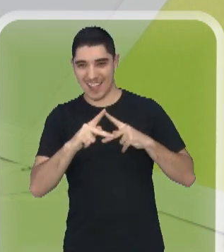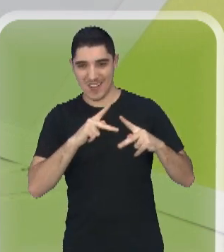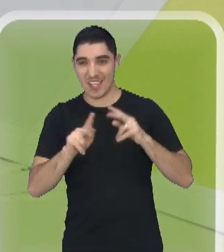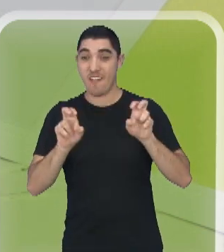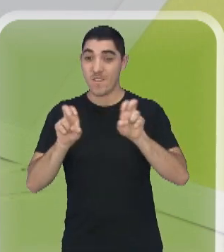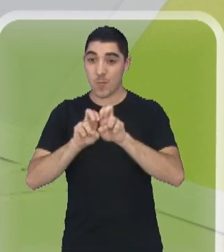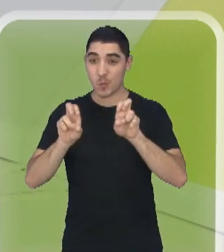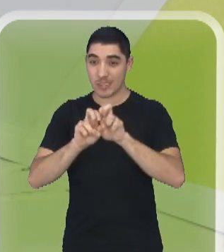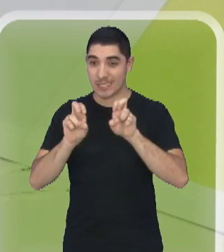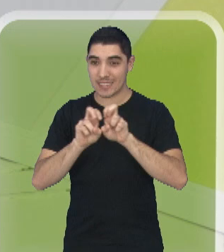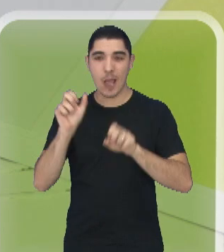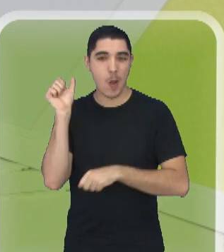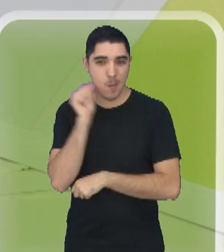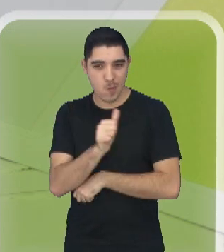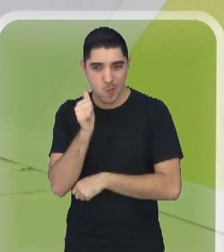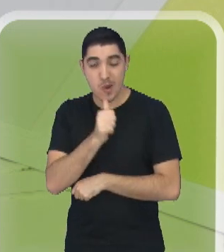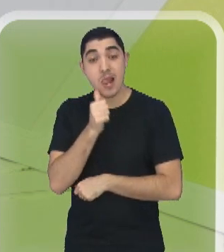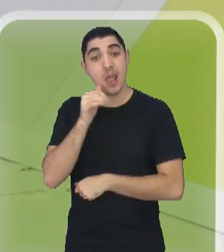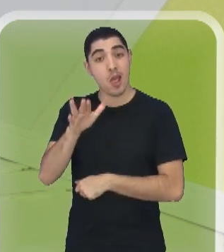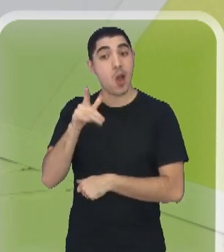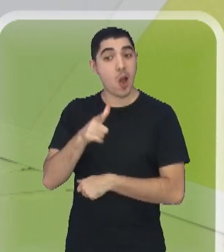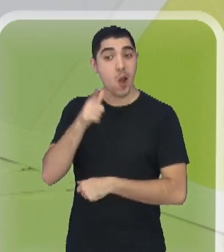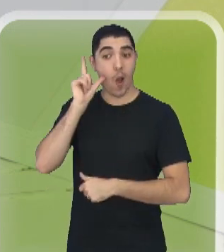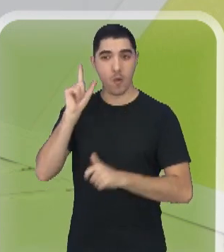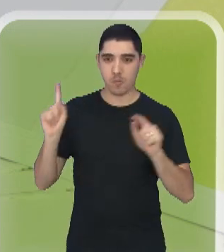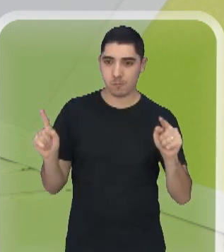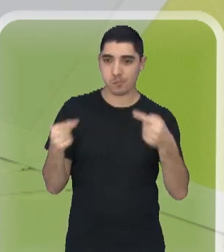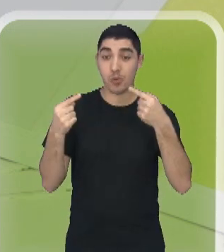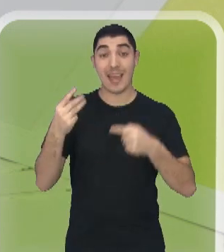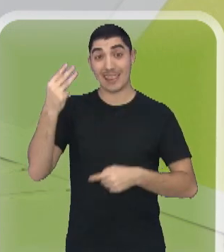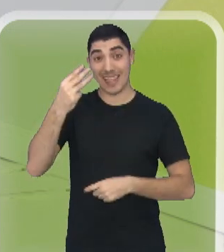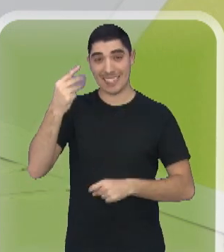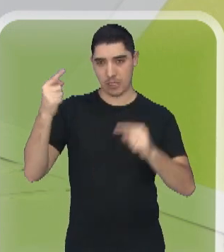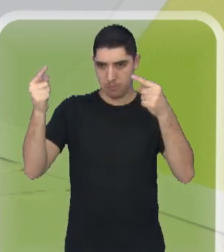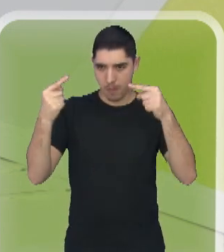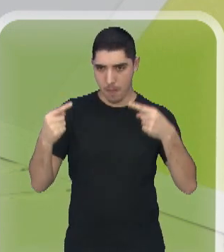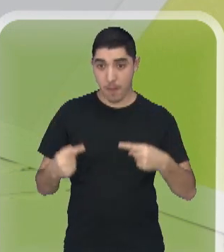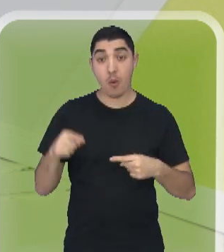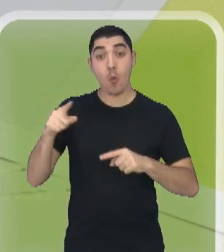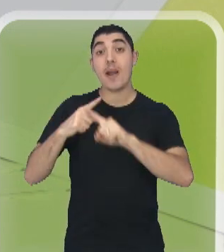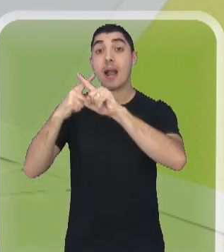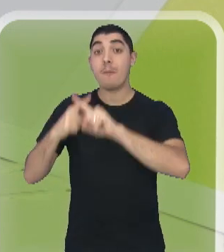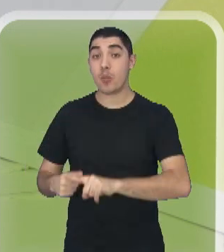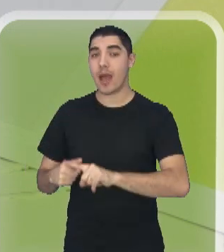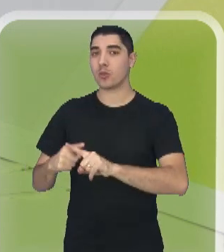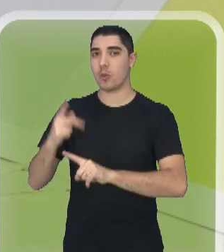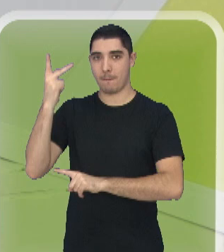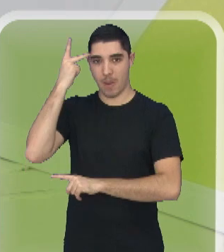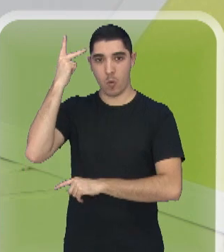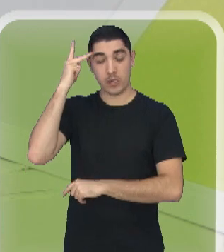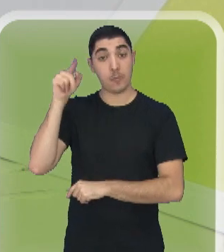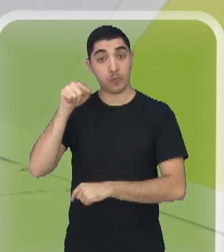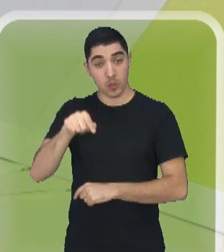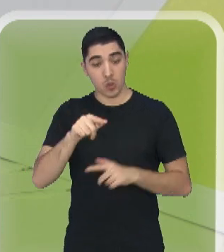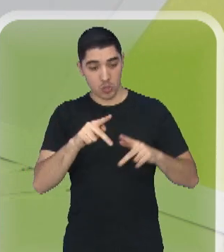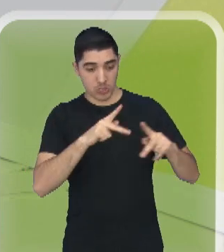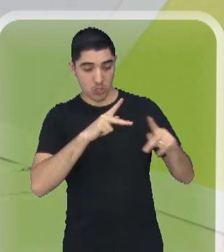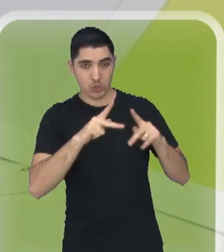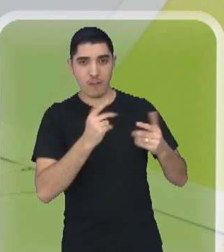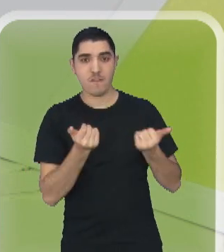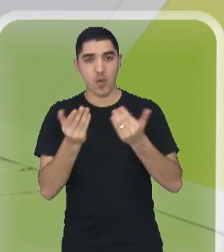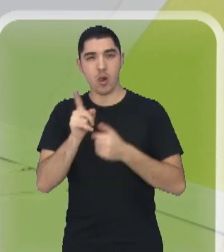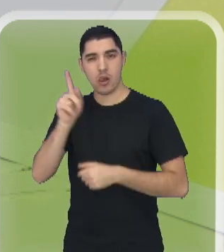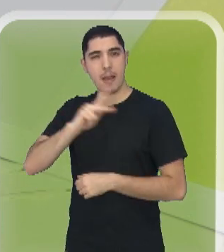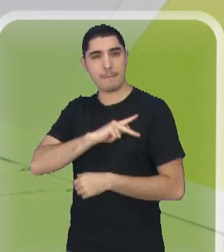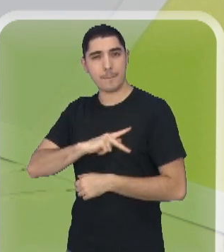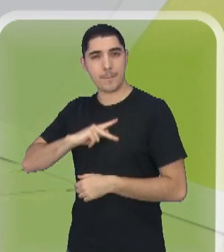Futsal Feminino entrou em quadra ontem pela terceira rodada do Campeonato Paulista. A máquina amarela foi até Pinda enfrentar as donas